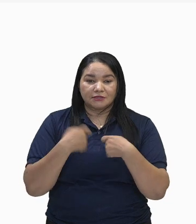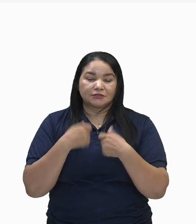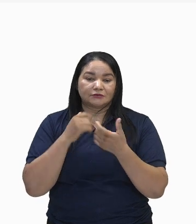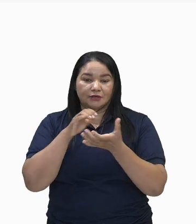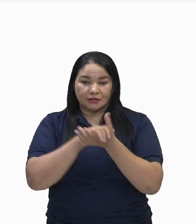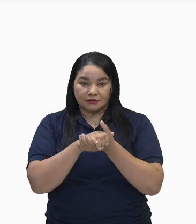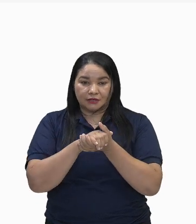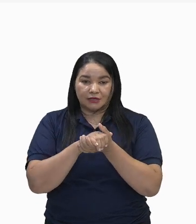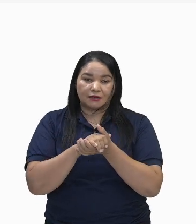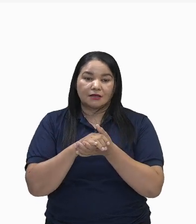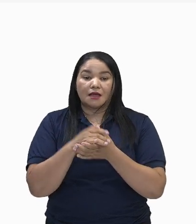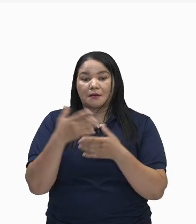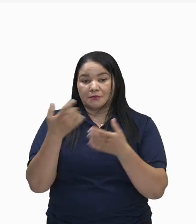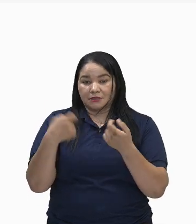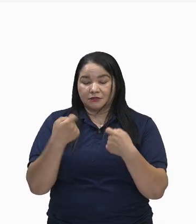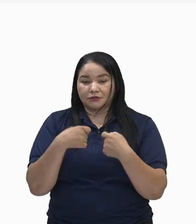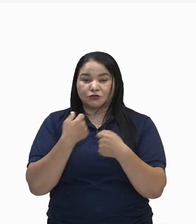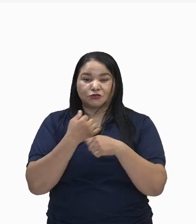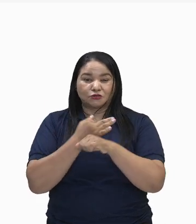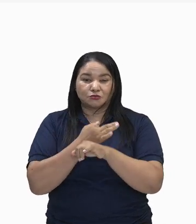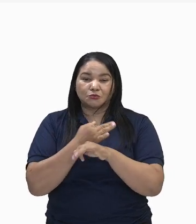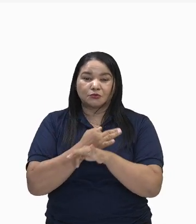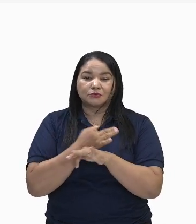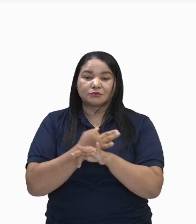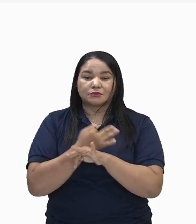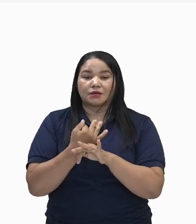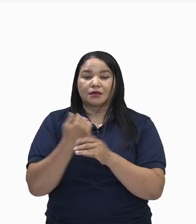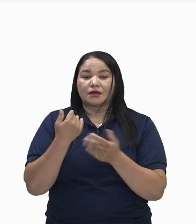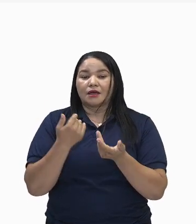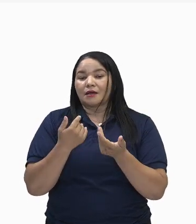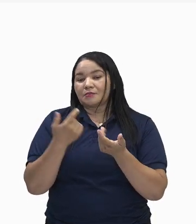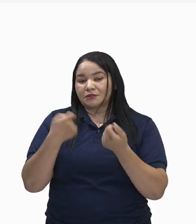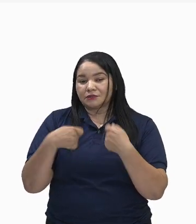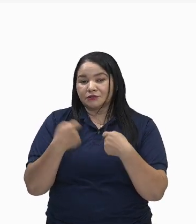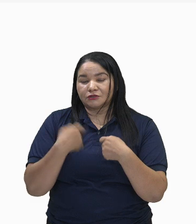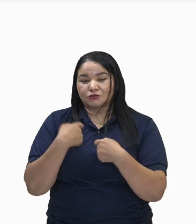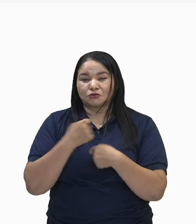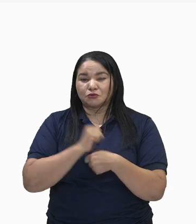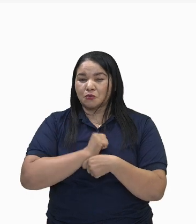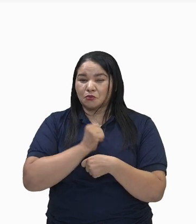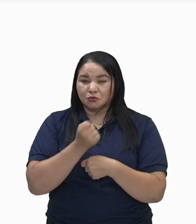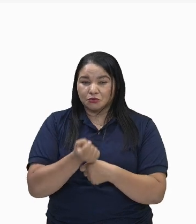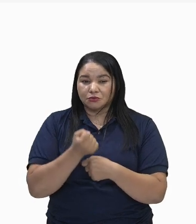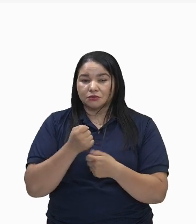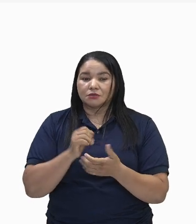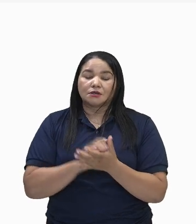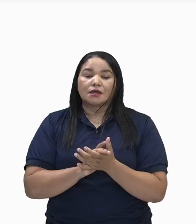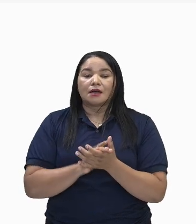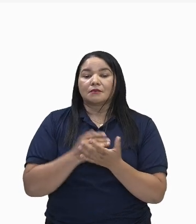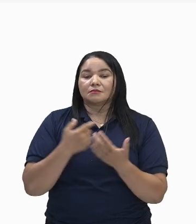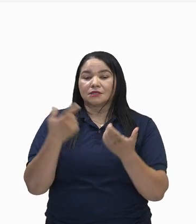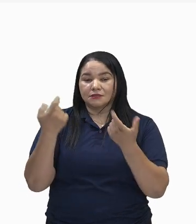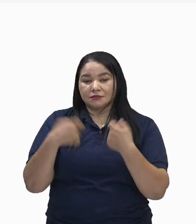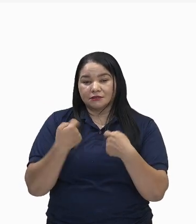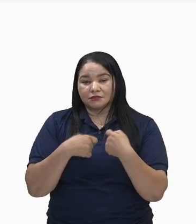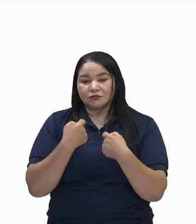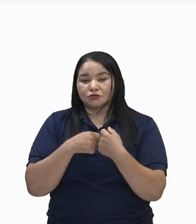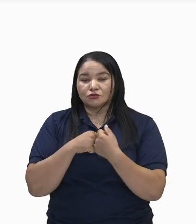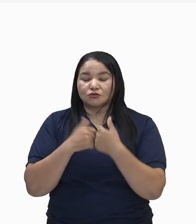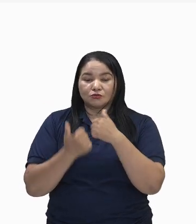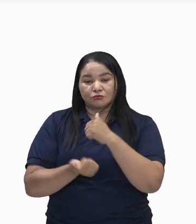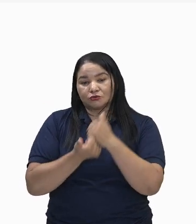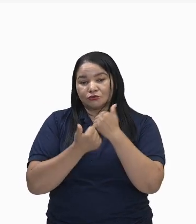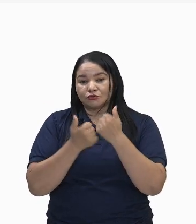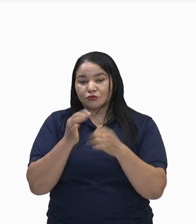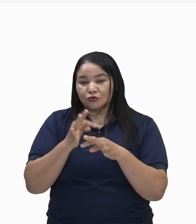João, é preciso suportar Antônio, é preciso odiar Melquíades, é preciso substituir